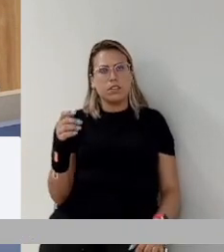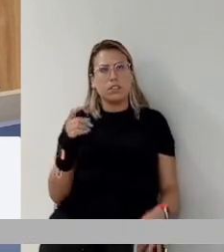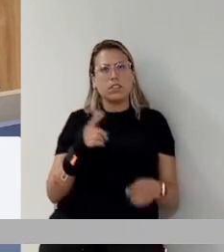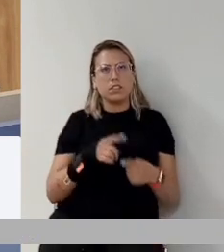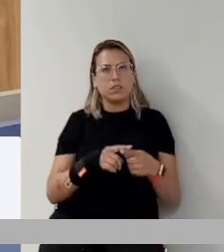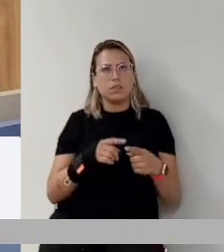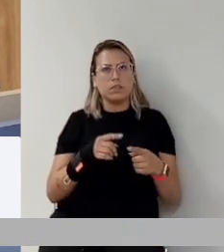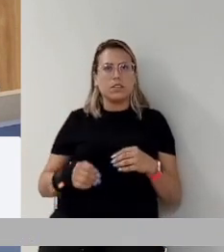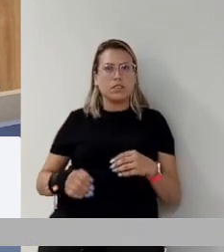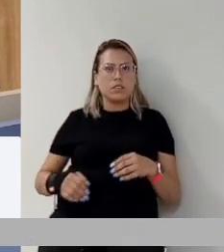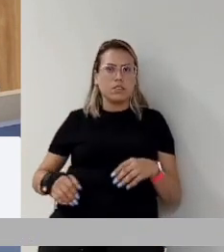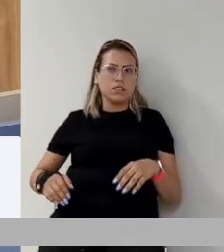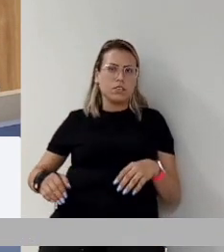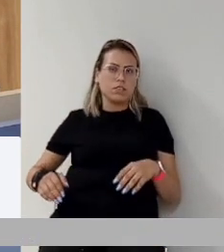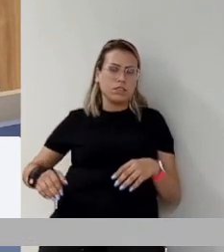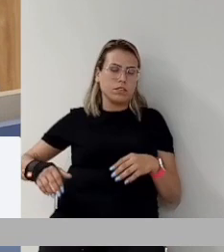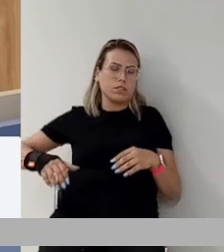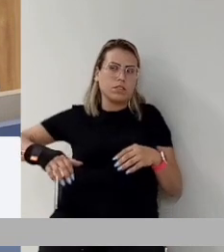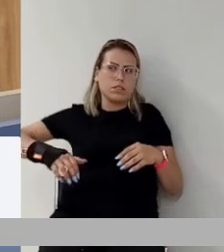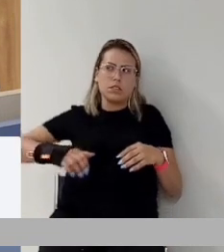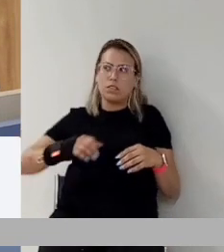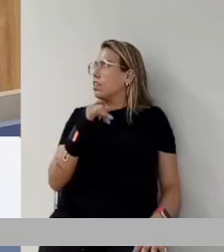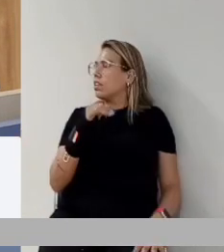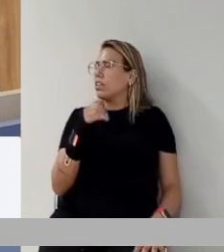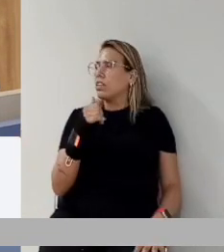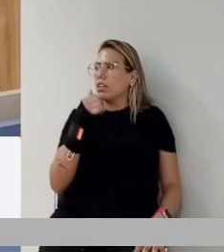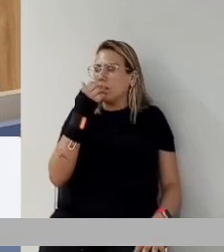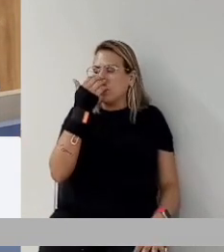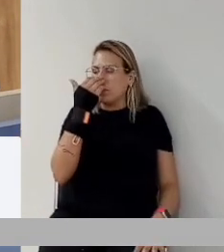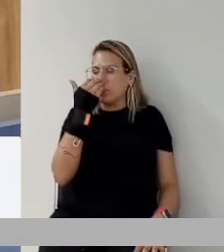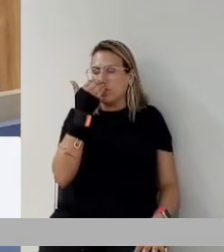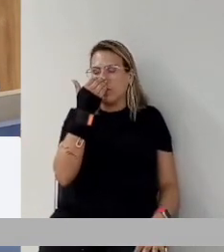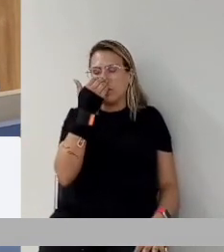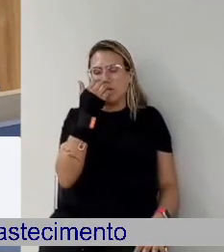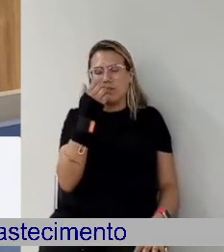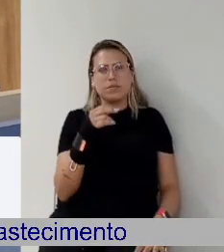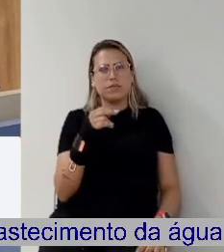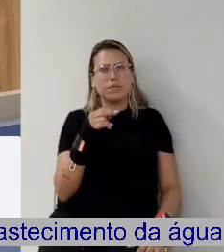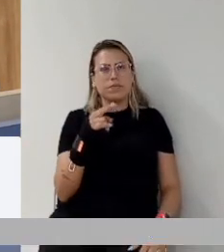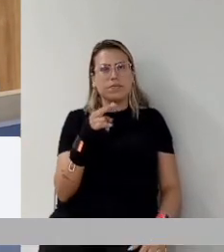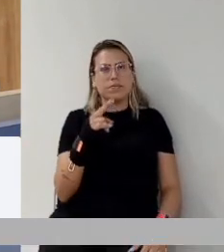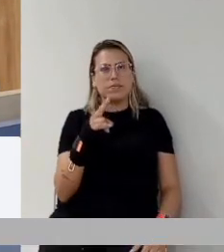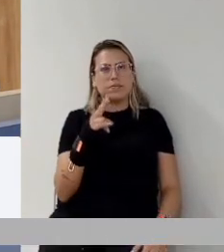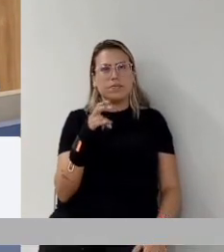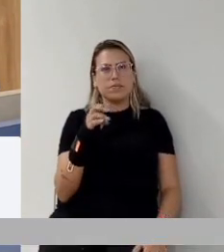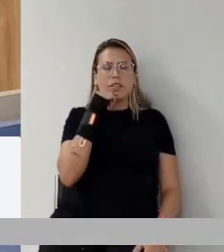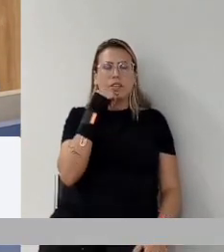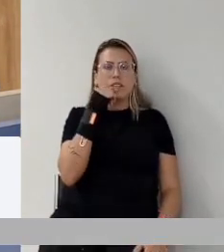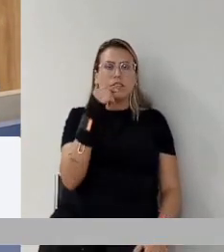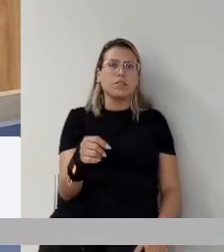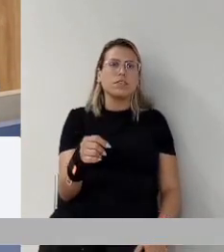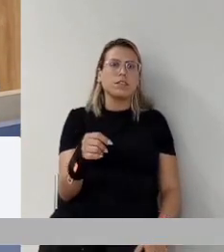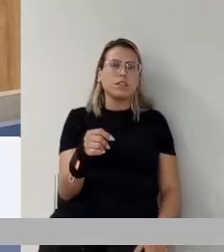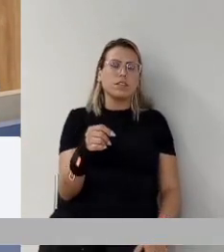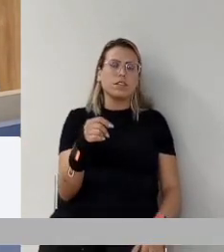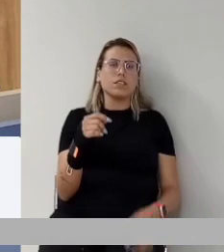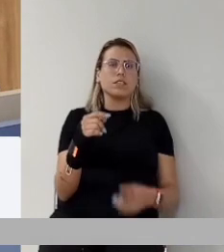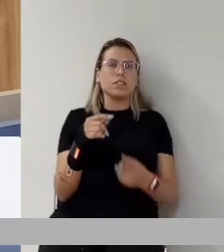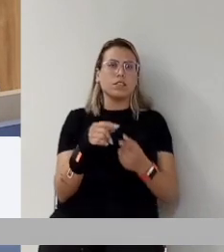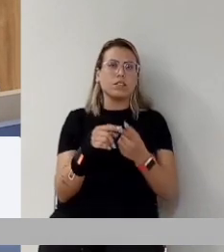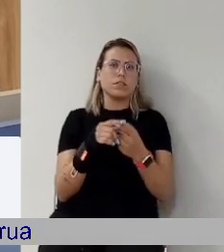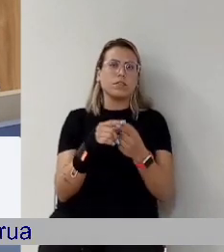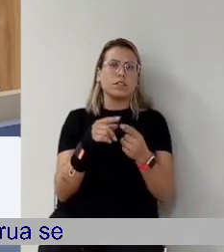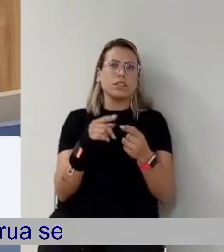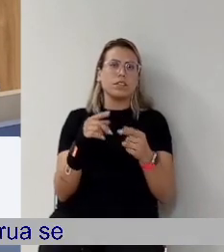estradas na Aldeia Velha e patos abastecimento da água no olho da água da Bica pavimentação da Rua